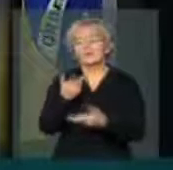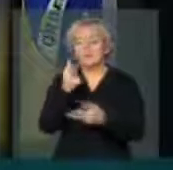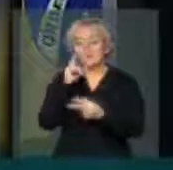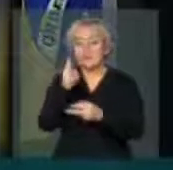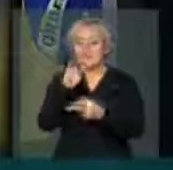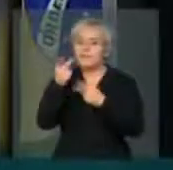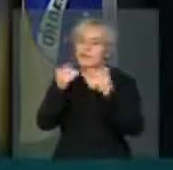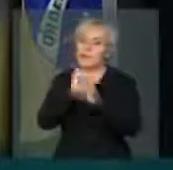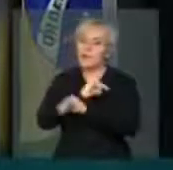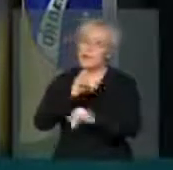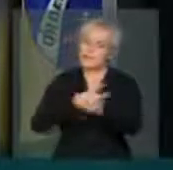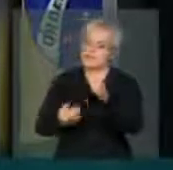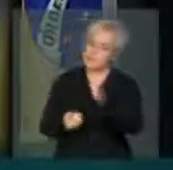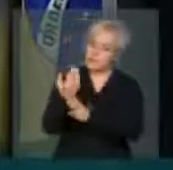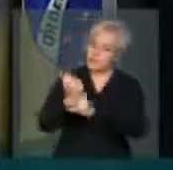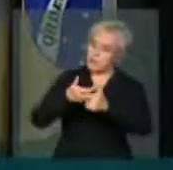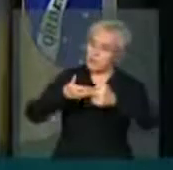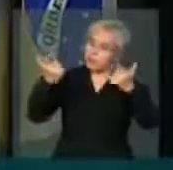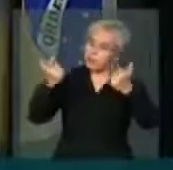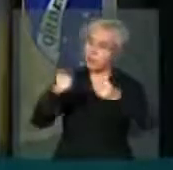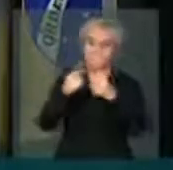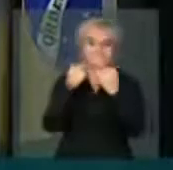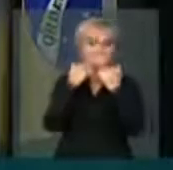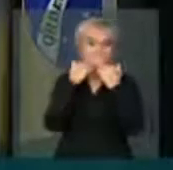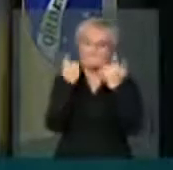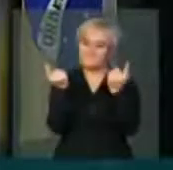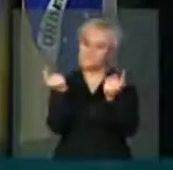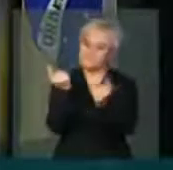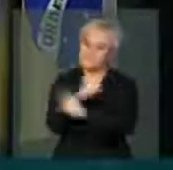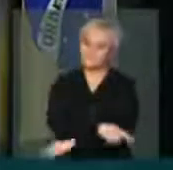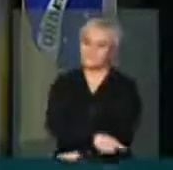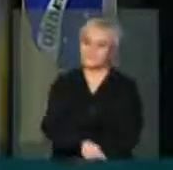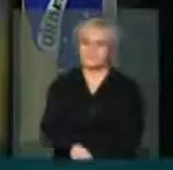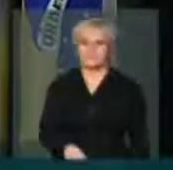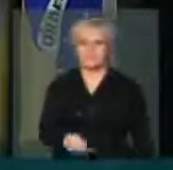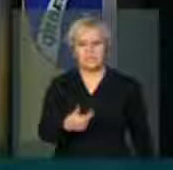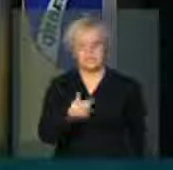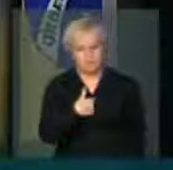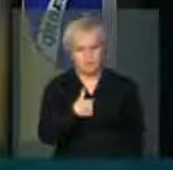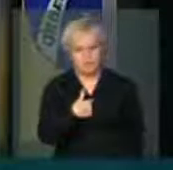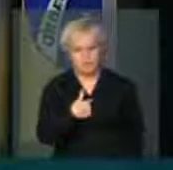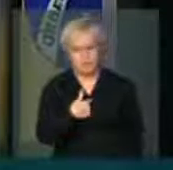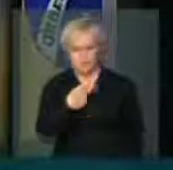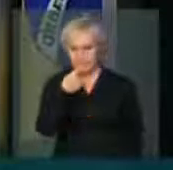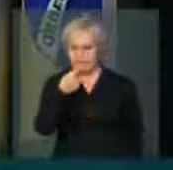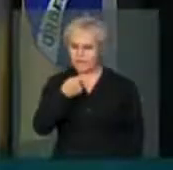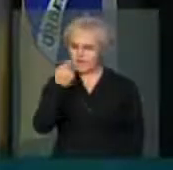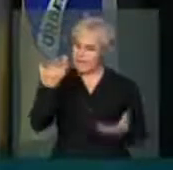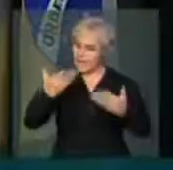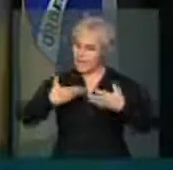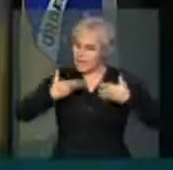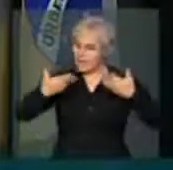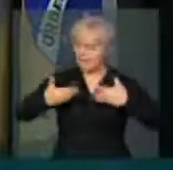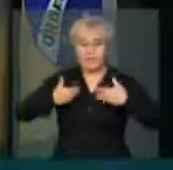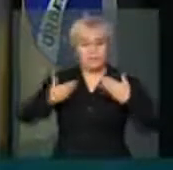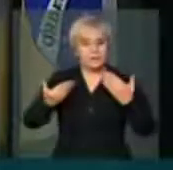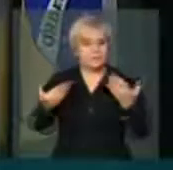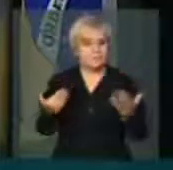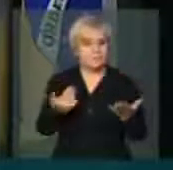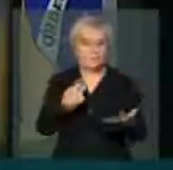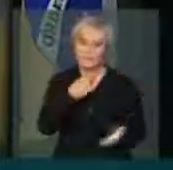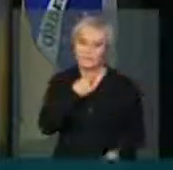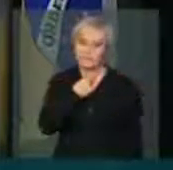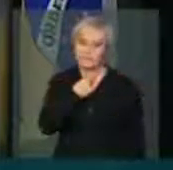desenvolvimento. Infelizmente não é o que acontece. E eu não posso fazer como tantos fazem neste